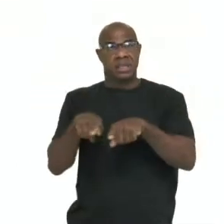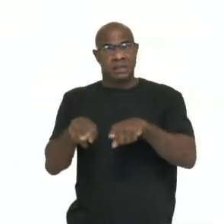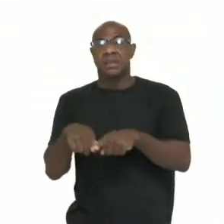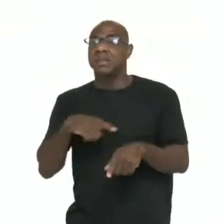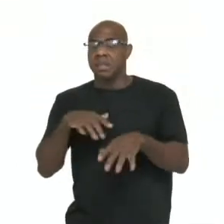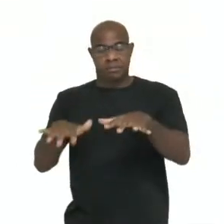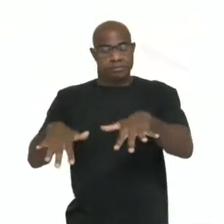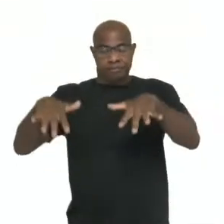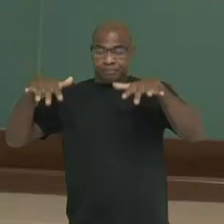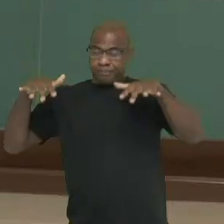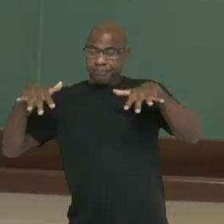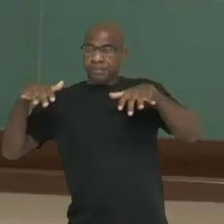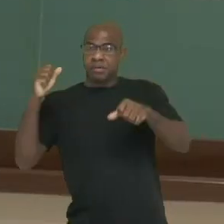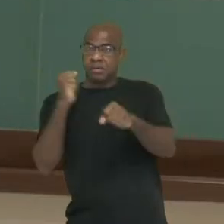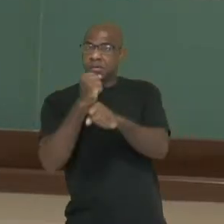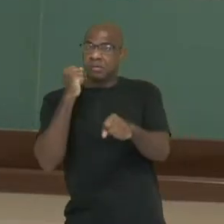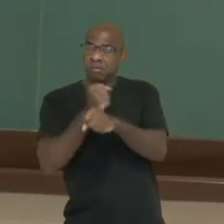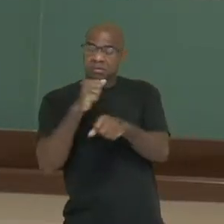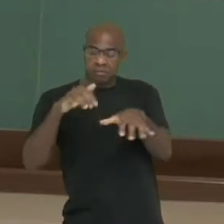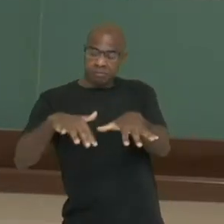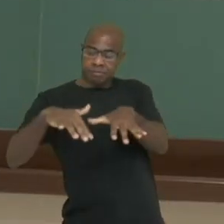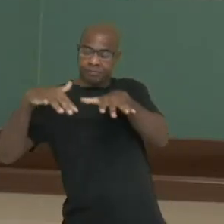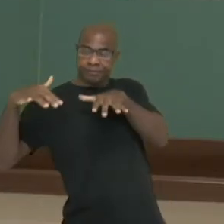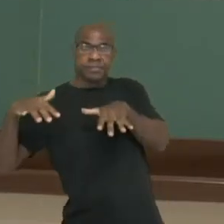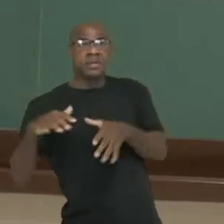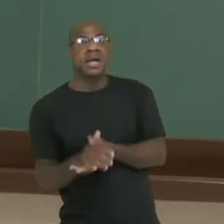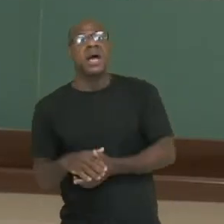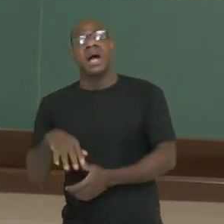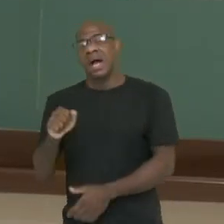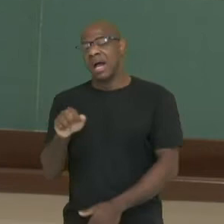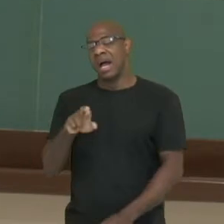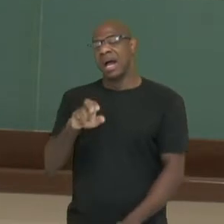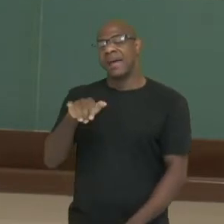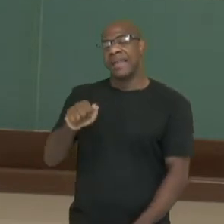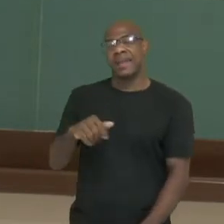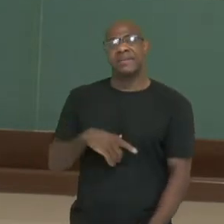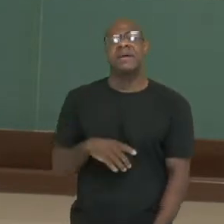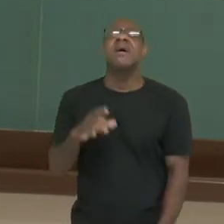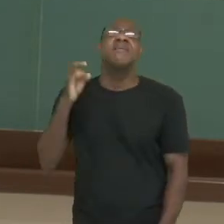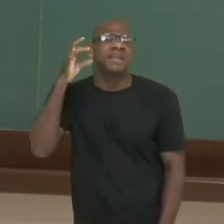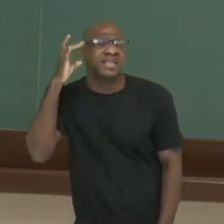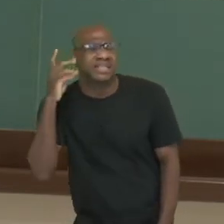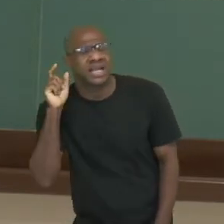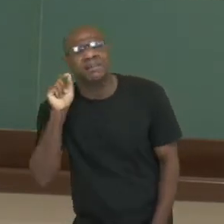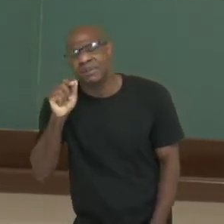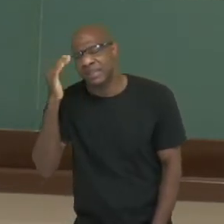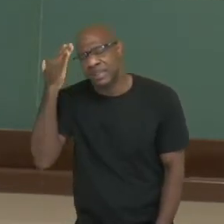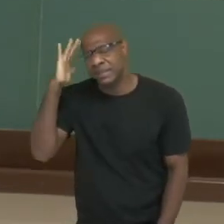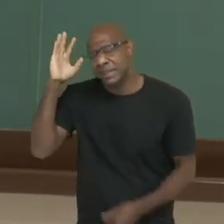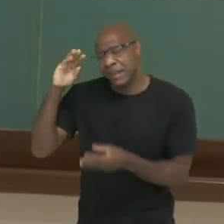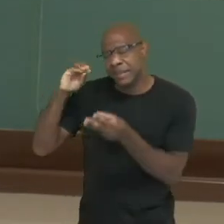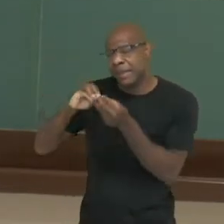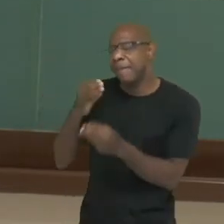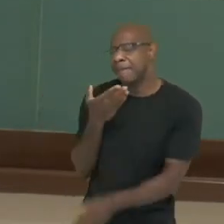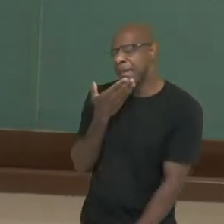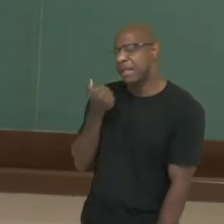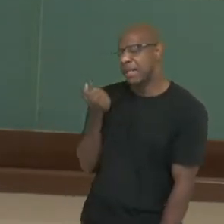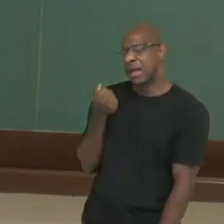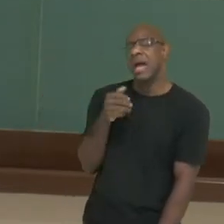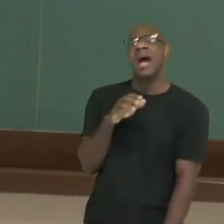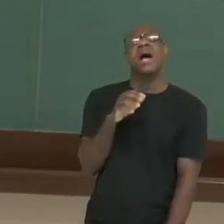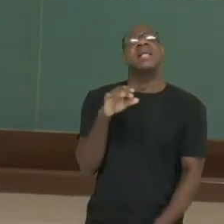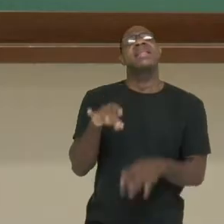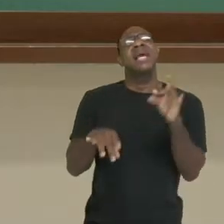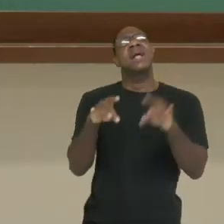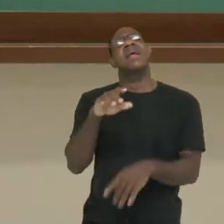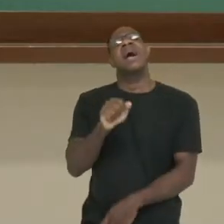arquibancada para a plateia. O teatro de arena, vamos facilitar para vocês entenderem aí como que é o teatro de